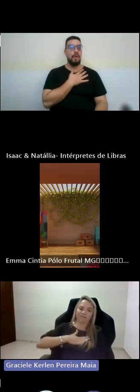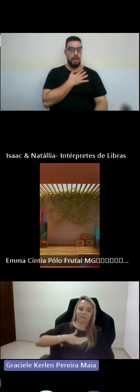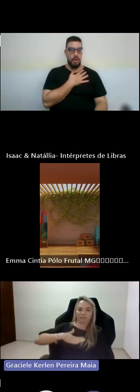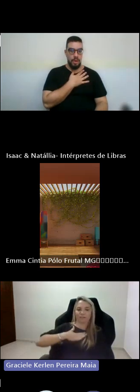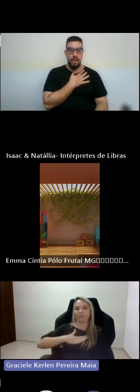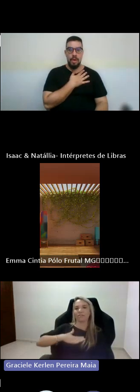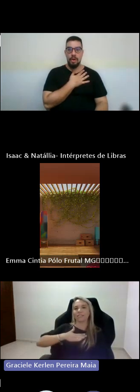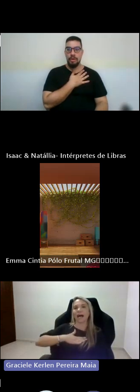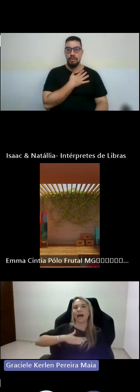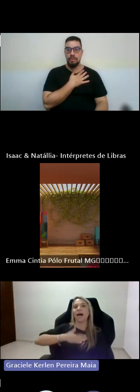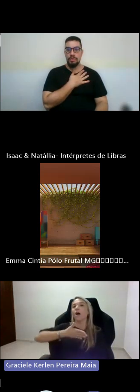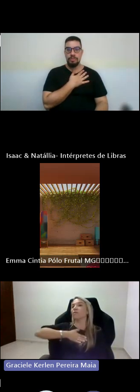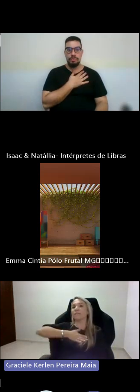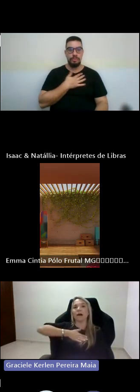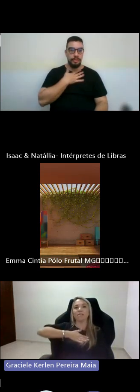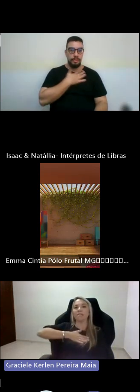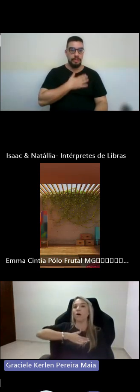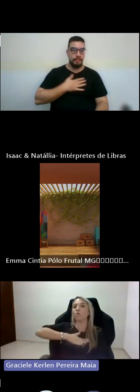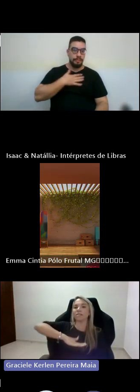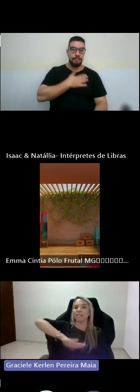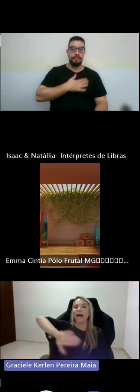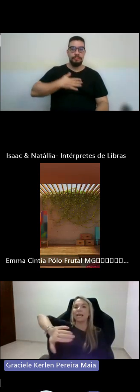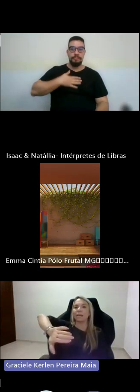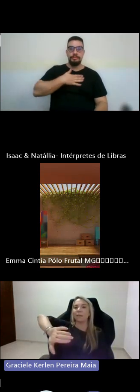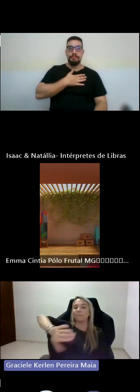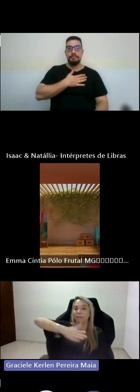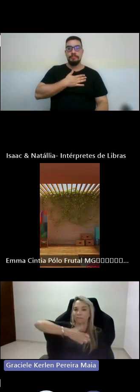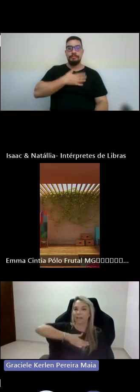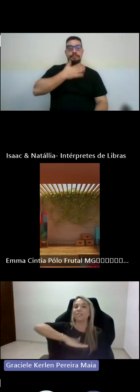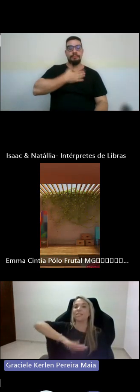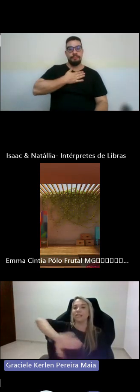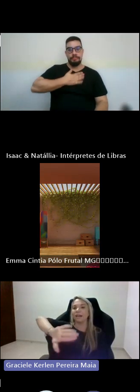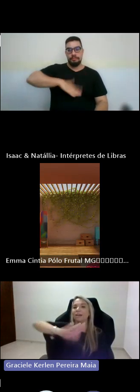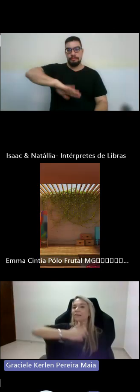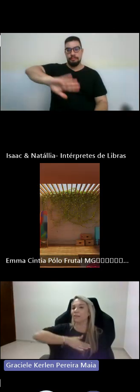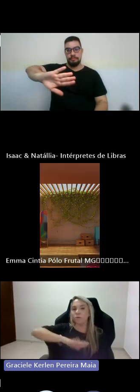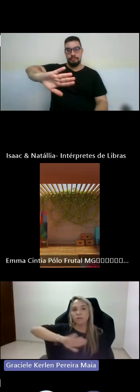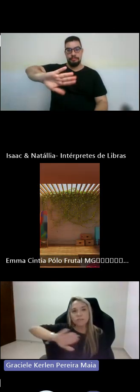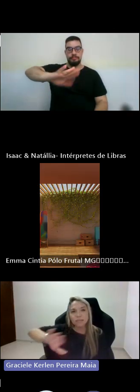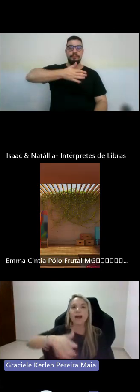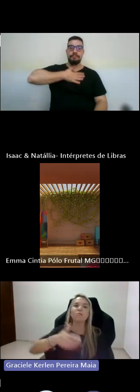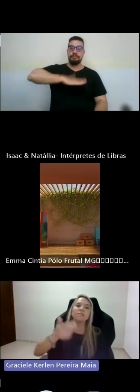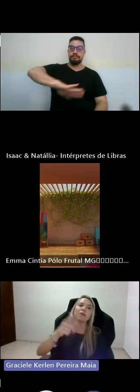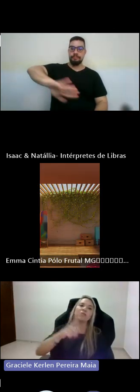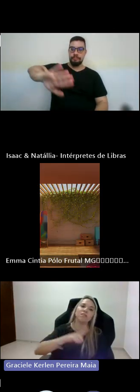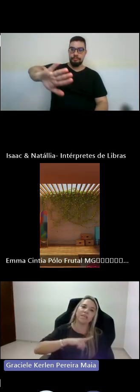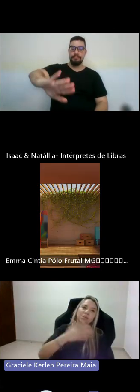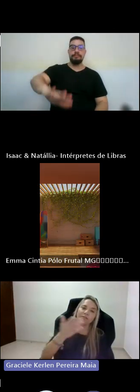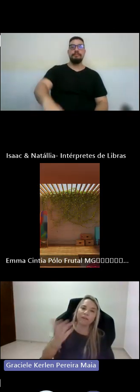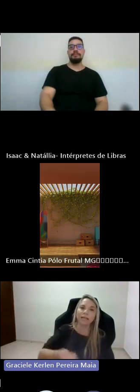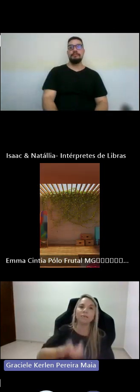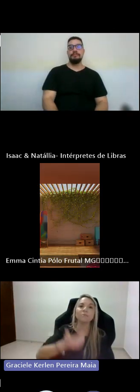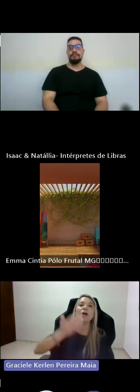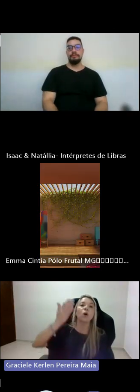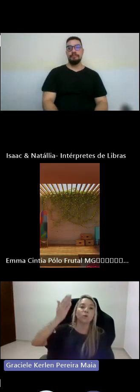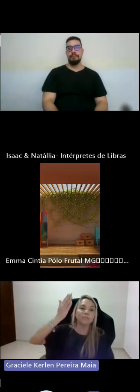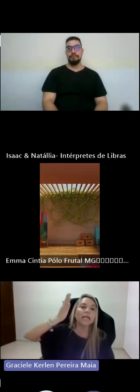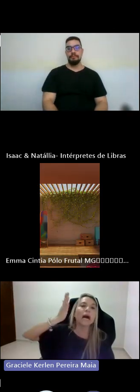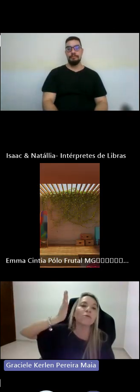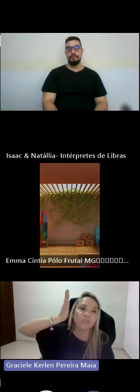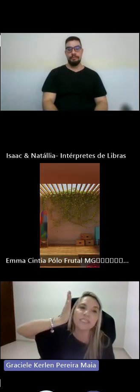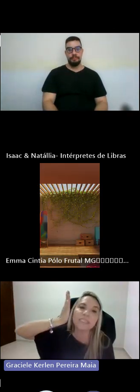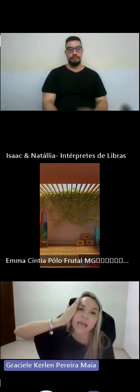vocês já viram o sinal de gostar. O sinal de não gostar, ele é para frente, né? Não gostar. O sinal de ter, nós já falamos.